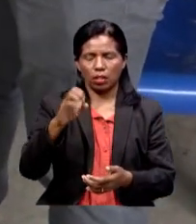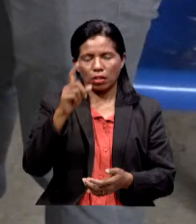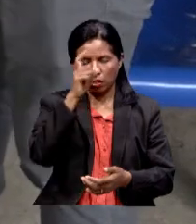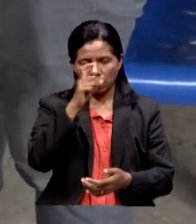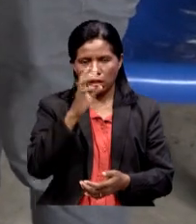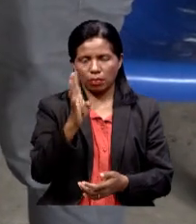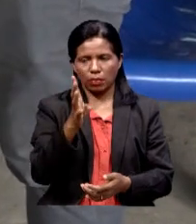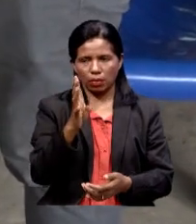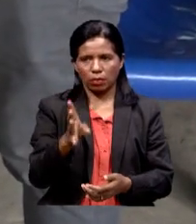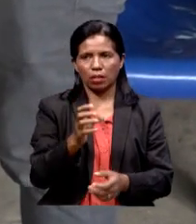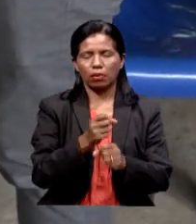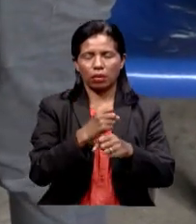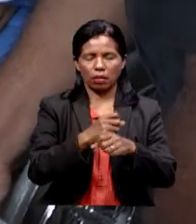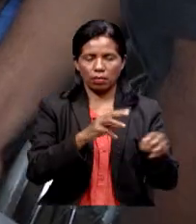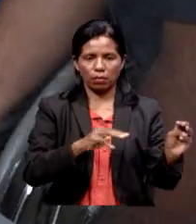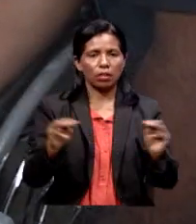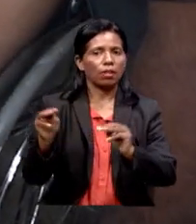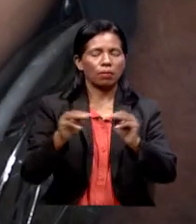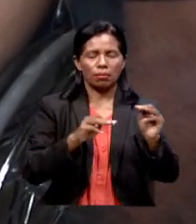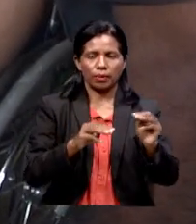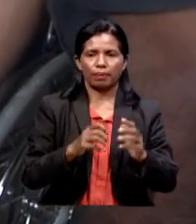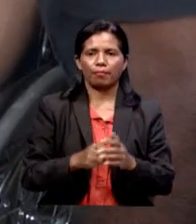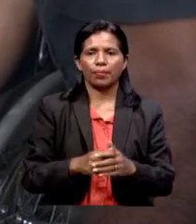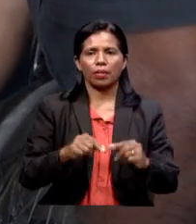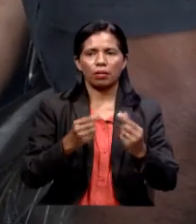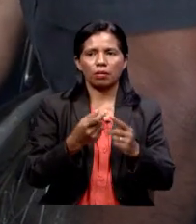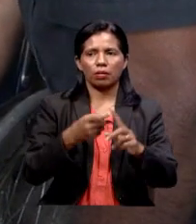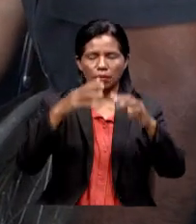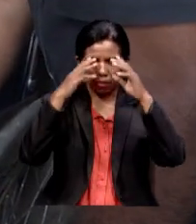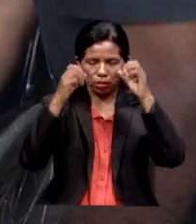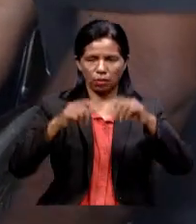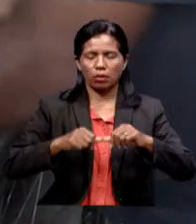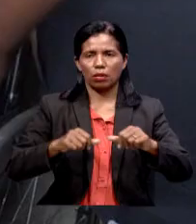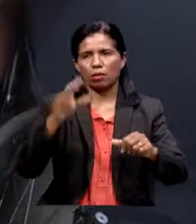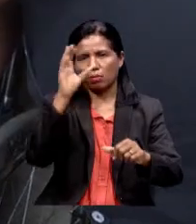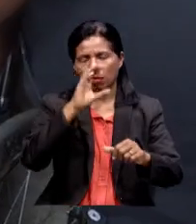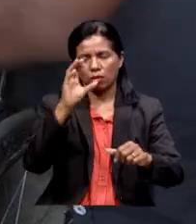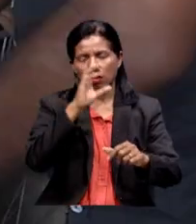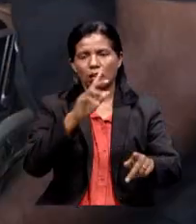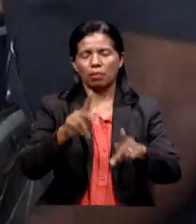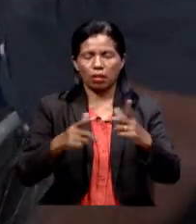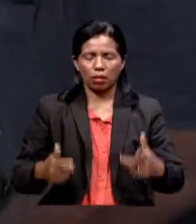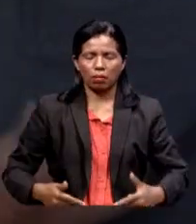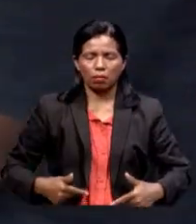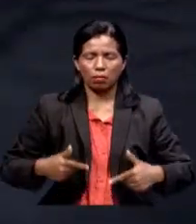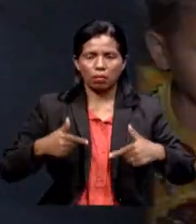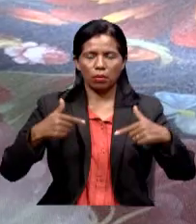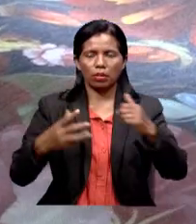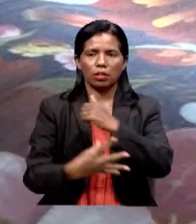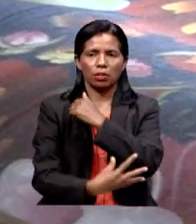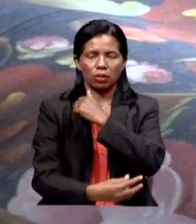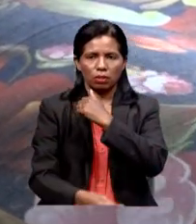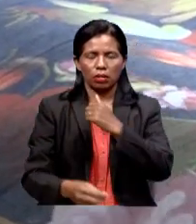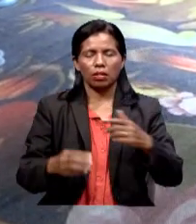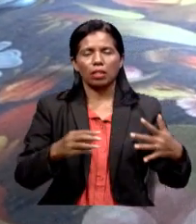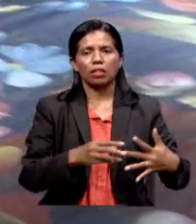hatnulo resin atu hala movimento. Equipe hoje Presidente da República se continua a identificar em MNB Mouris com condição vulnerável,